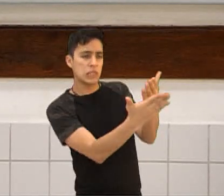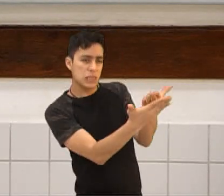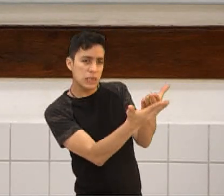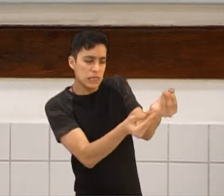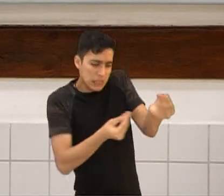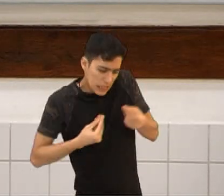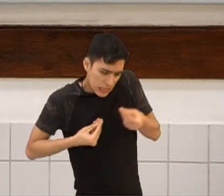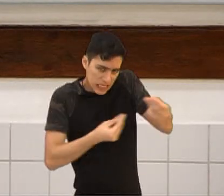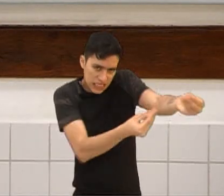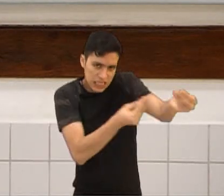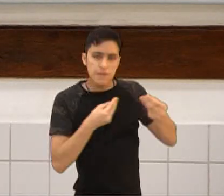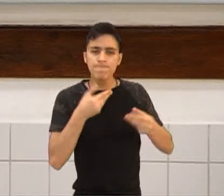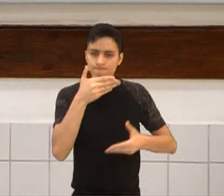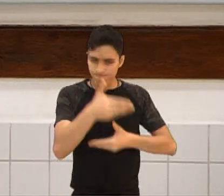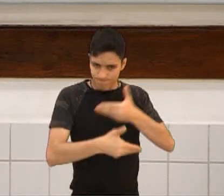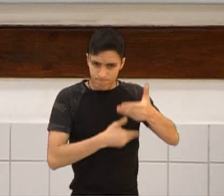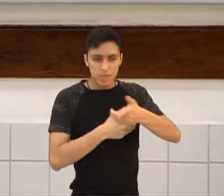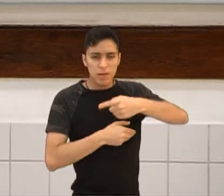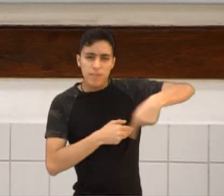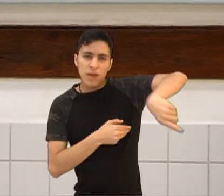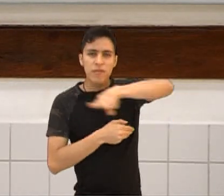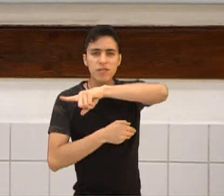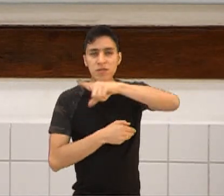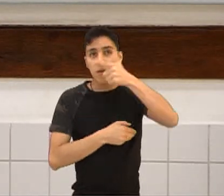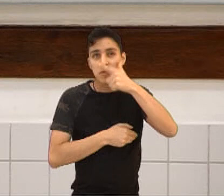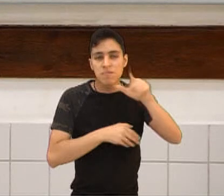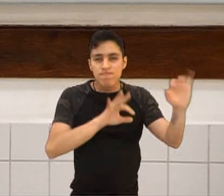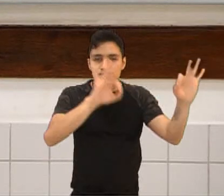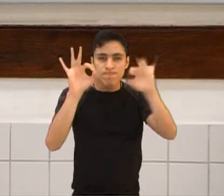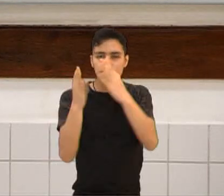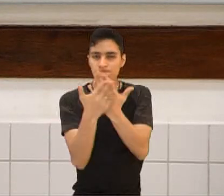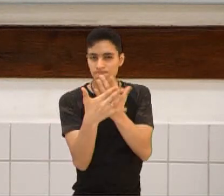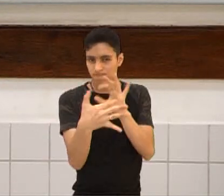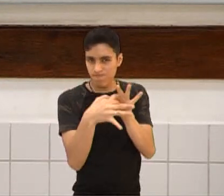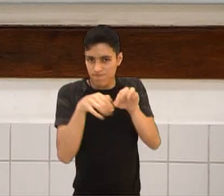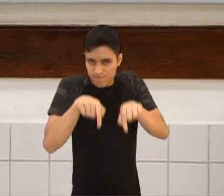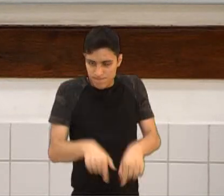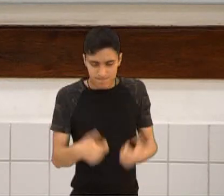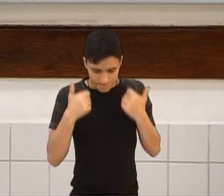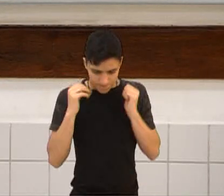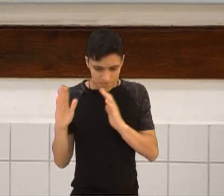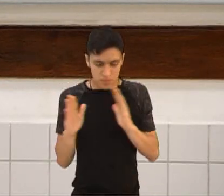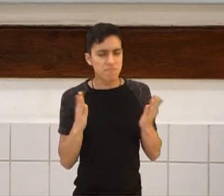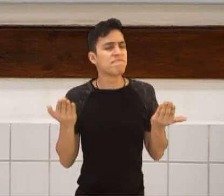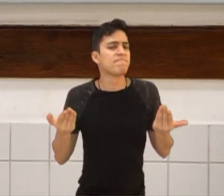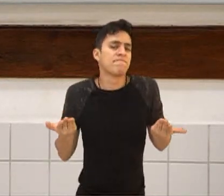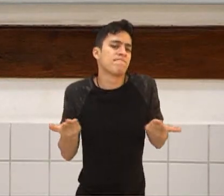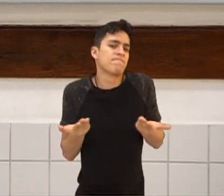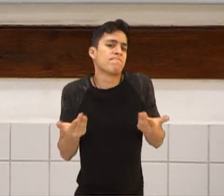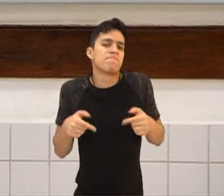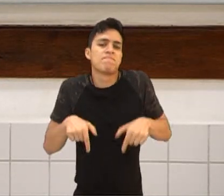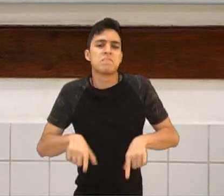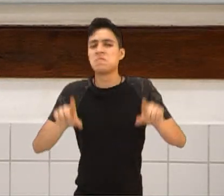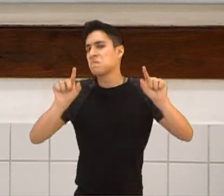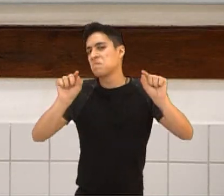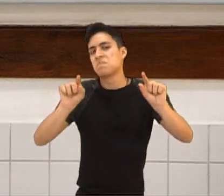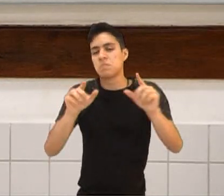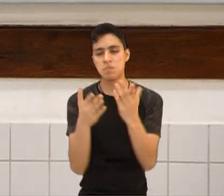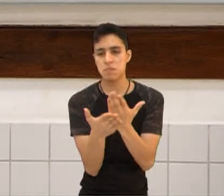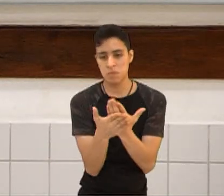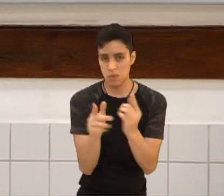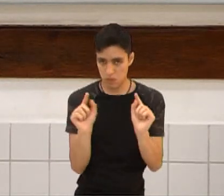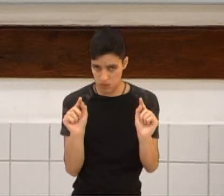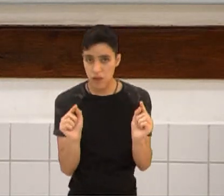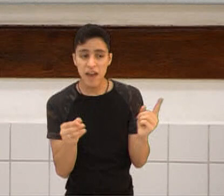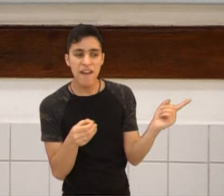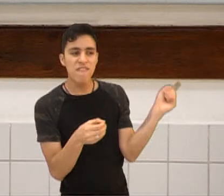material necessário para você acompanhar a aula de hoje. O tema da aula de hoje, vamos fazer uma retomada sobre o processo de